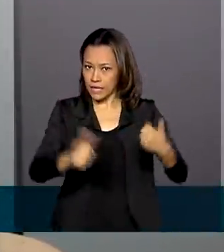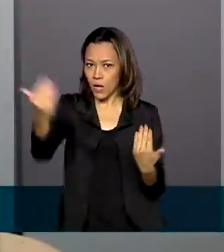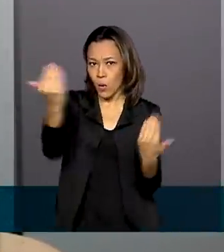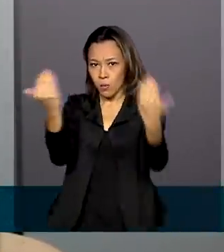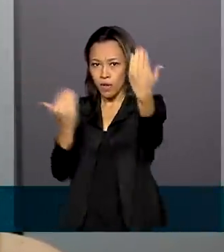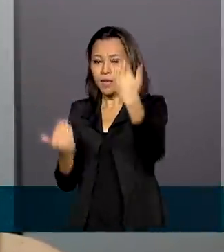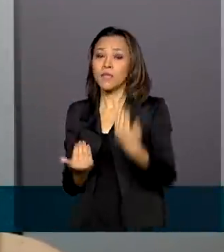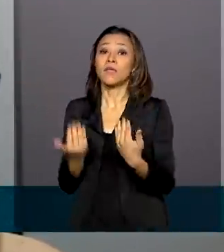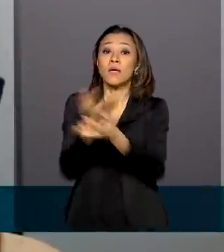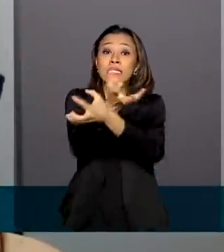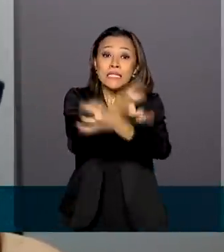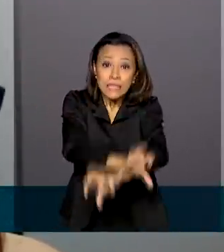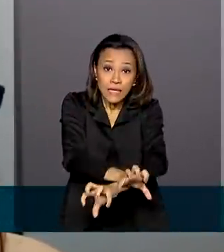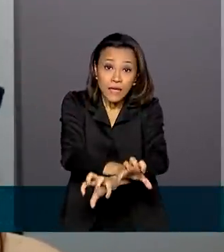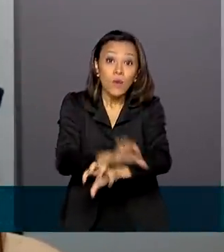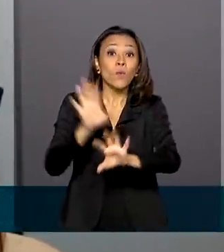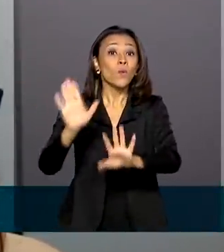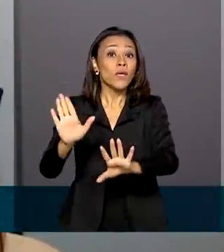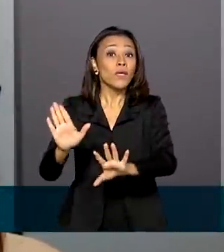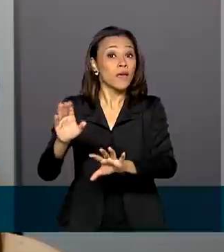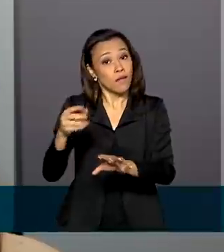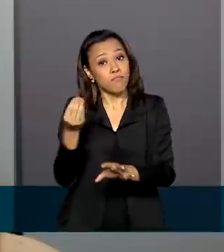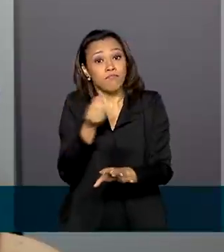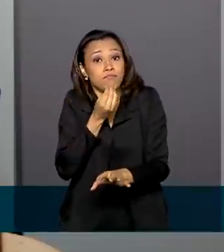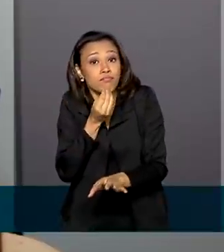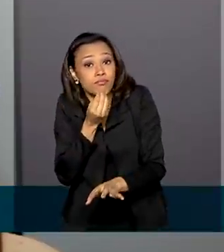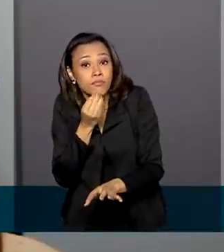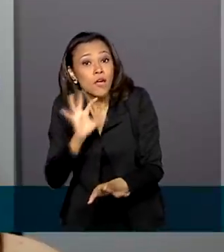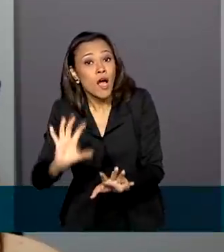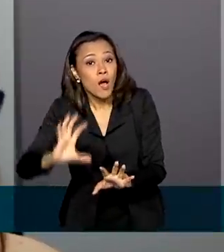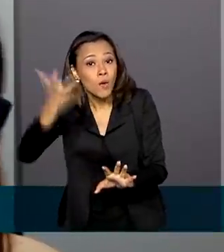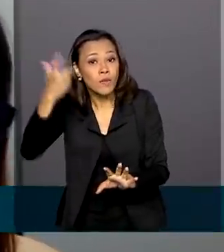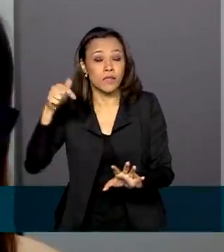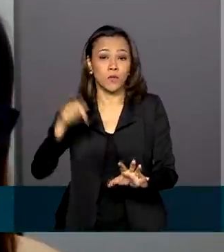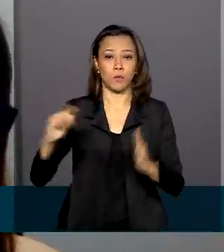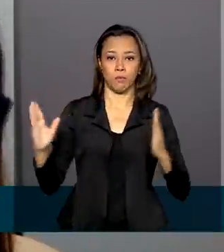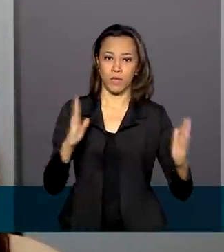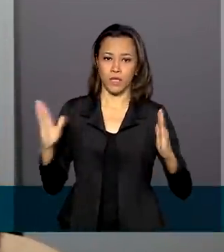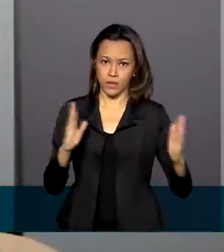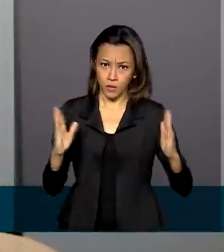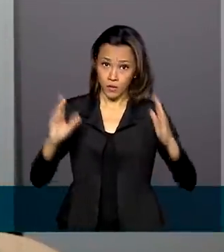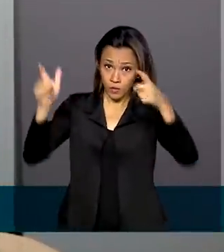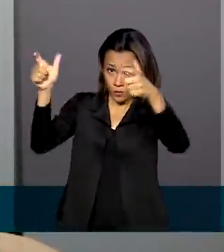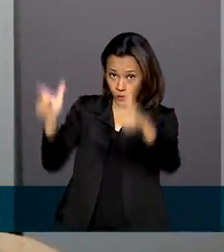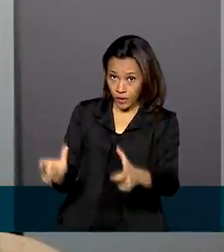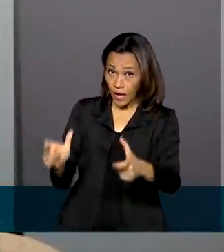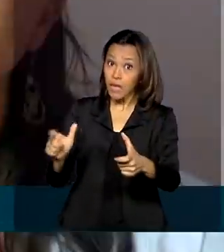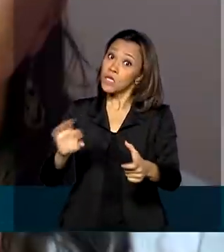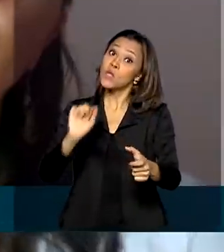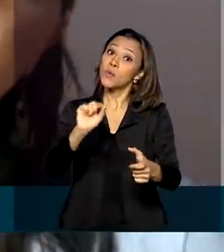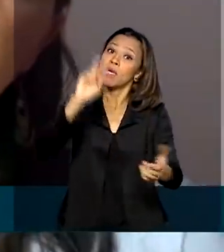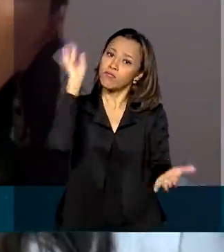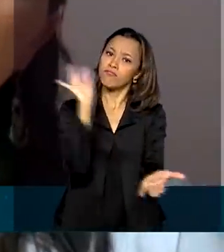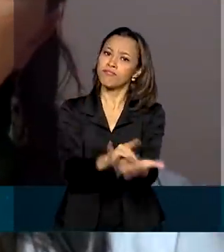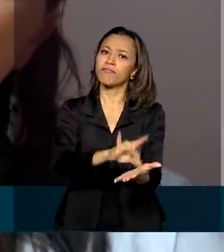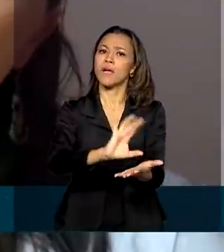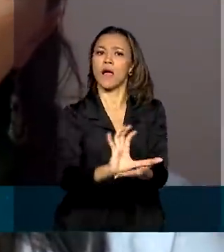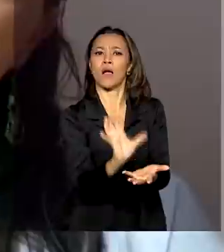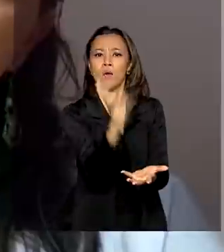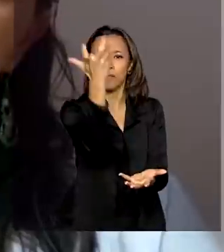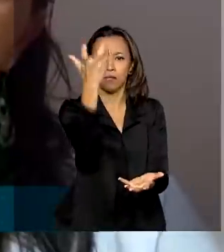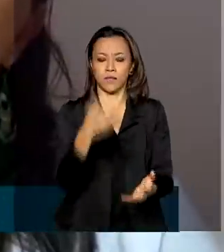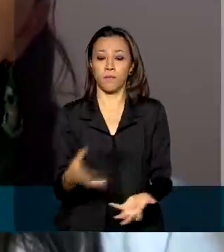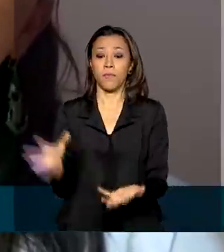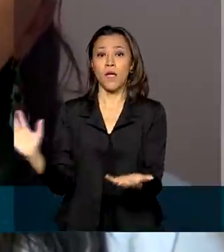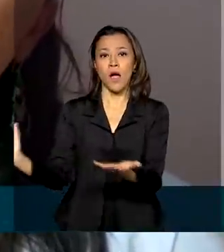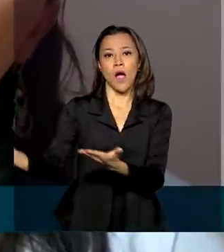comparação entre o que seria esperado normalmente naquela época e para aquele local e o que de fato ocorreu. Construímos uma base de